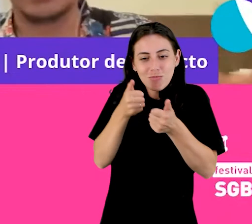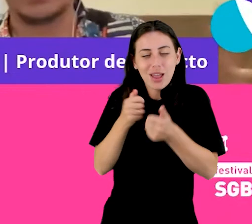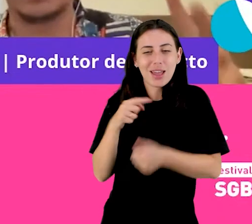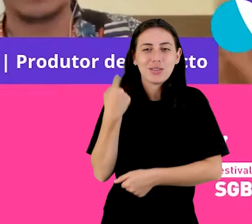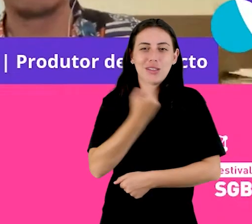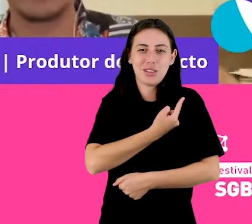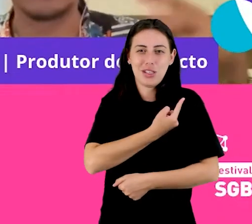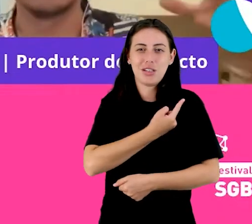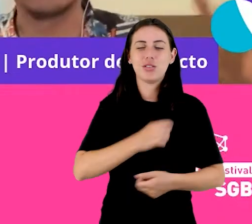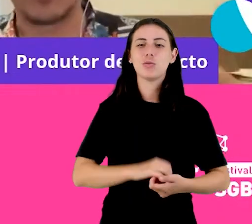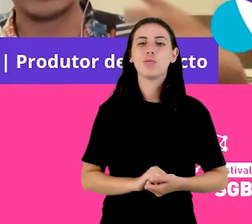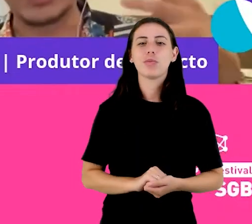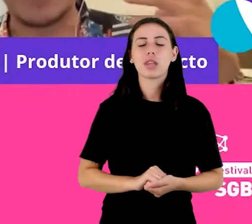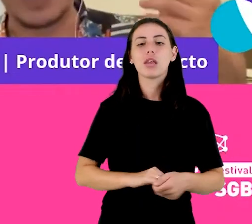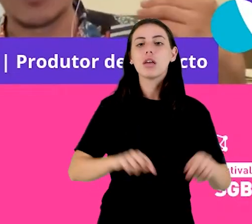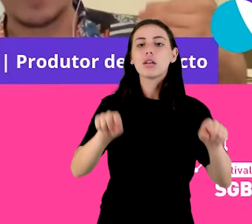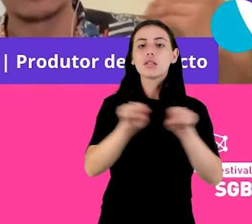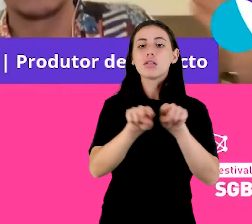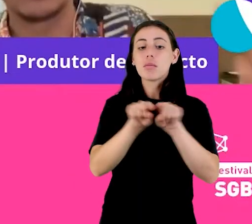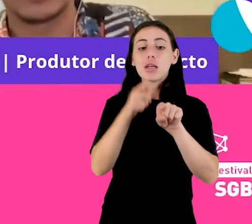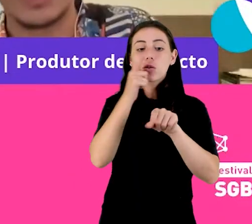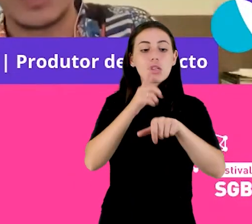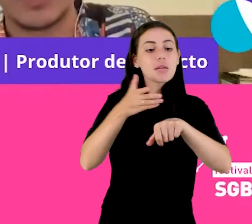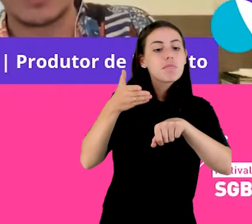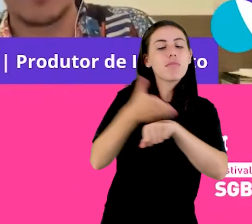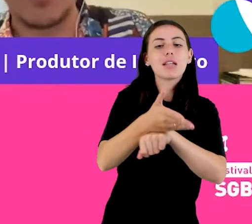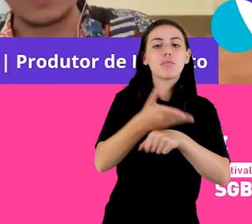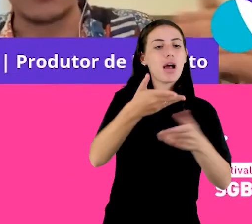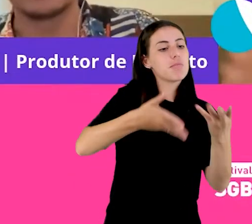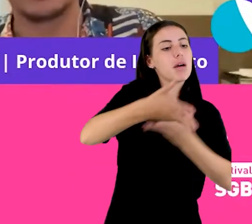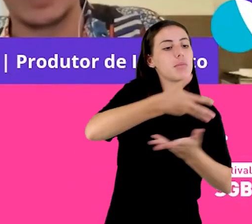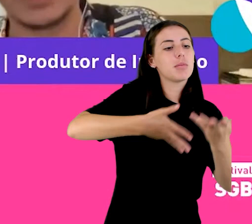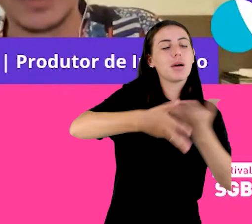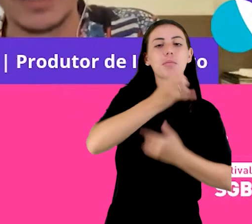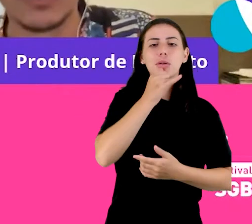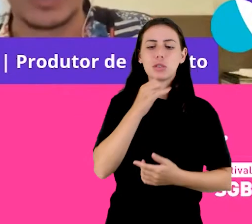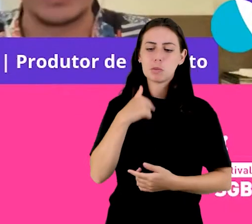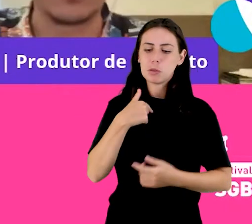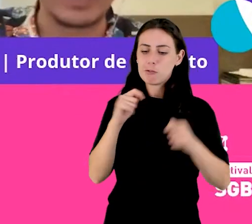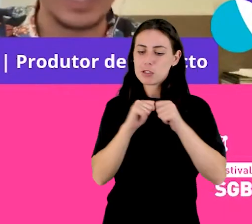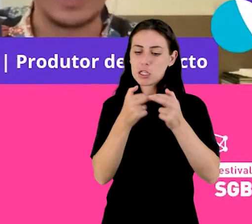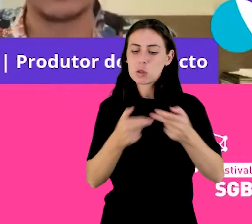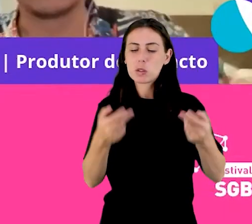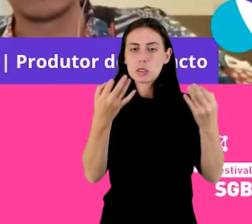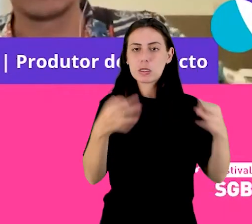Então, quando a gente trabalha mais com os nossos cases, a gente começa a ver um pouco mais a nossa realidade, do que